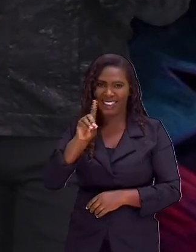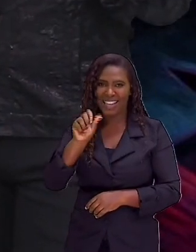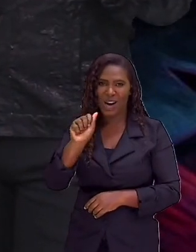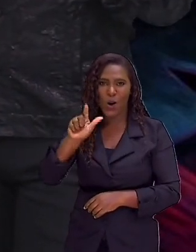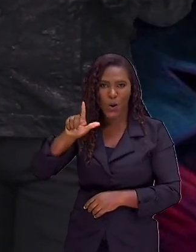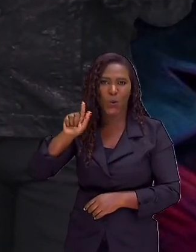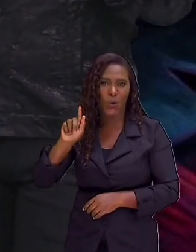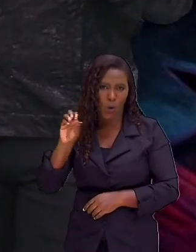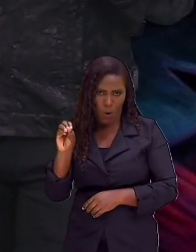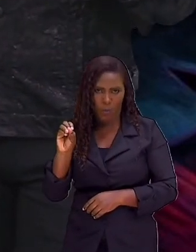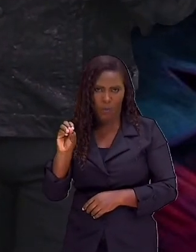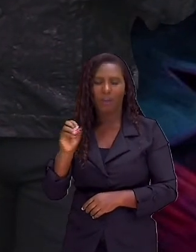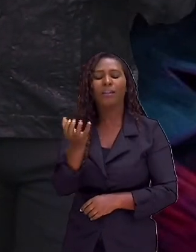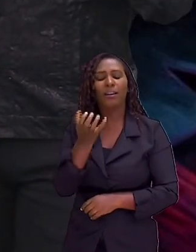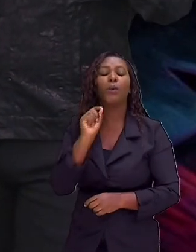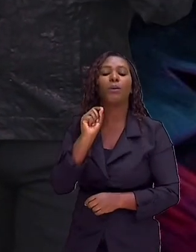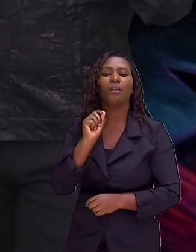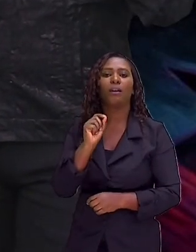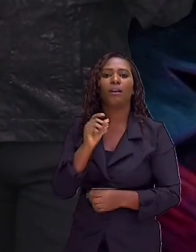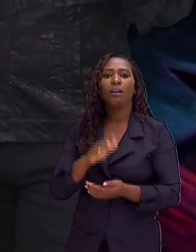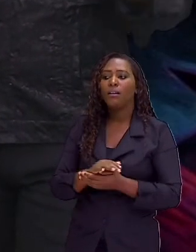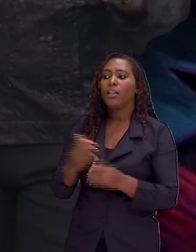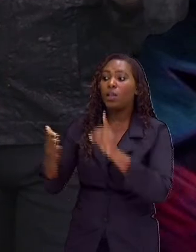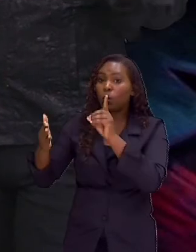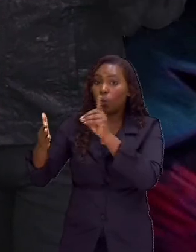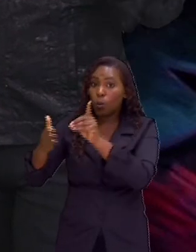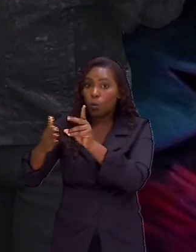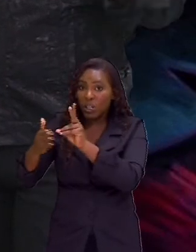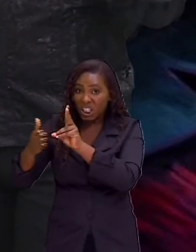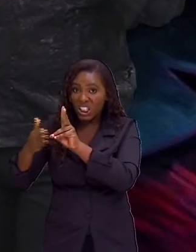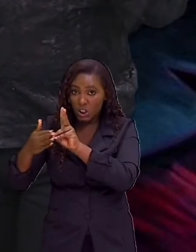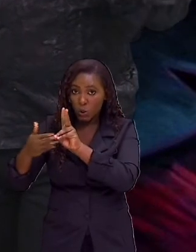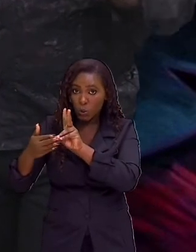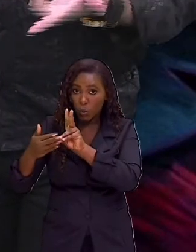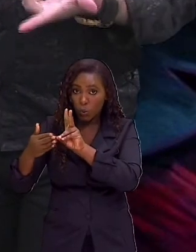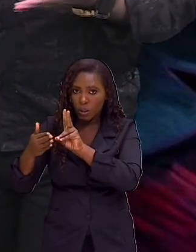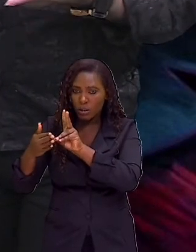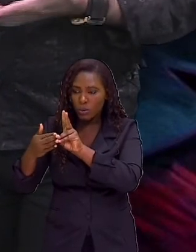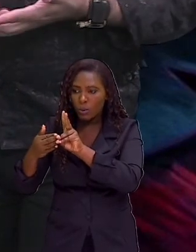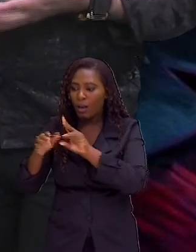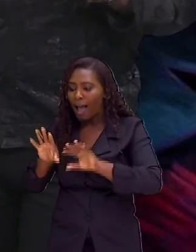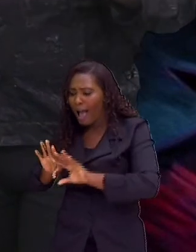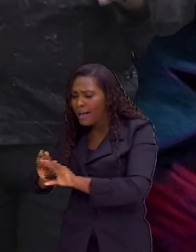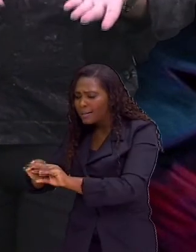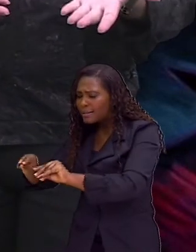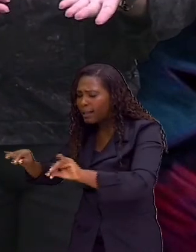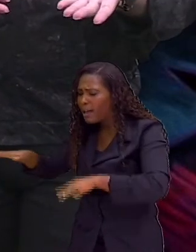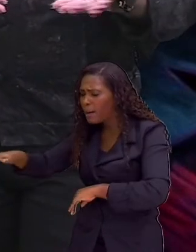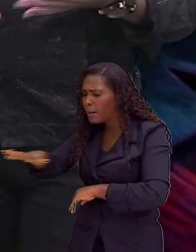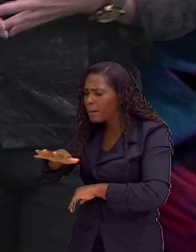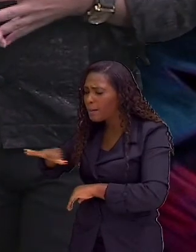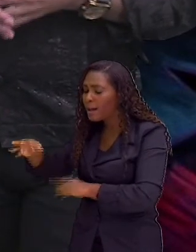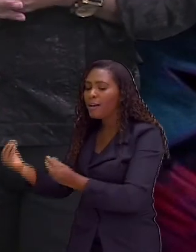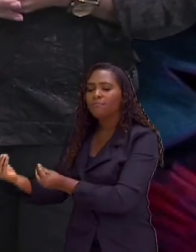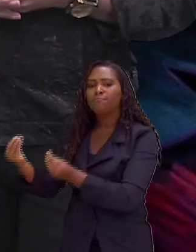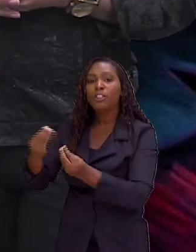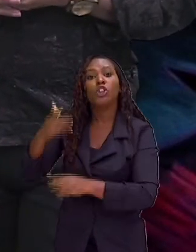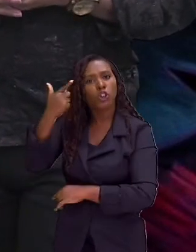povos indígenas e da independência em nome da Virgem de Guadalupe, a protetora do México,